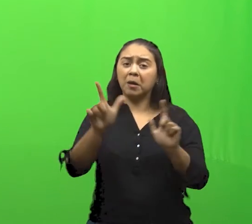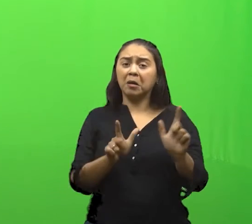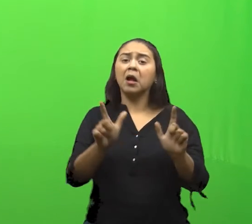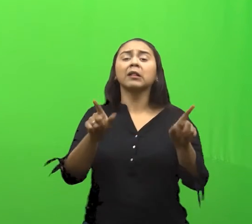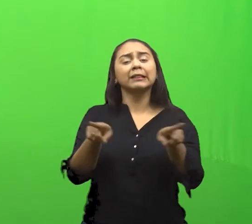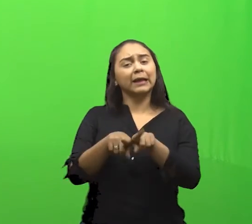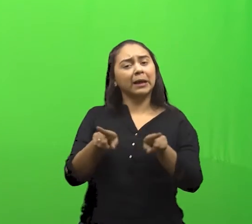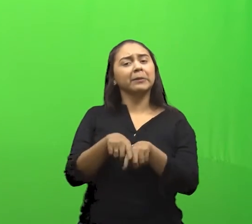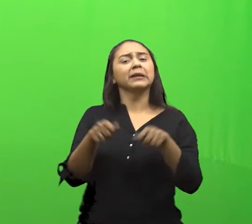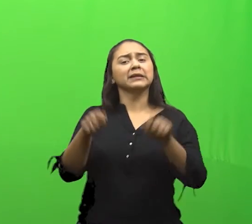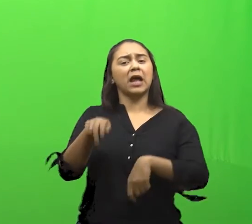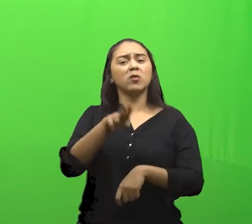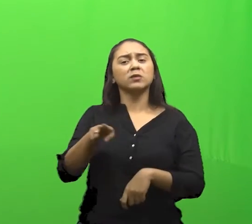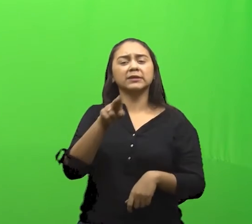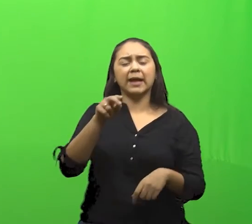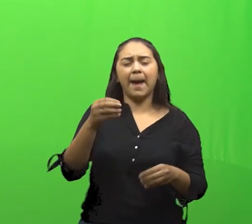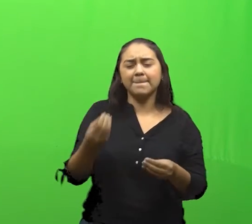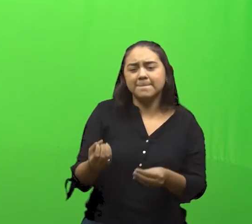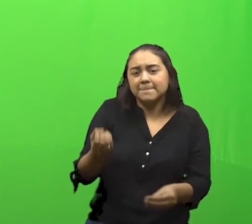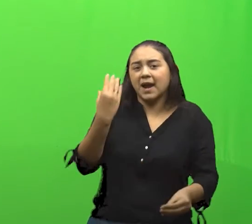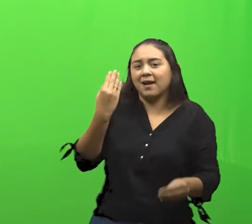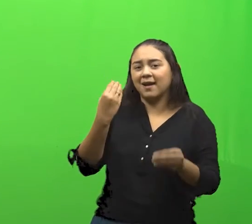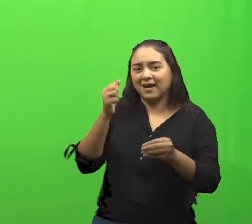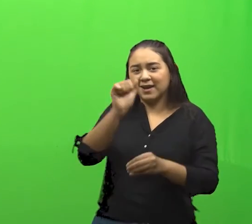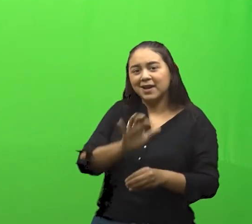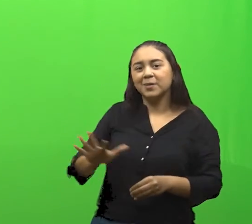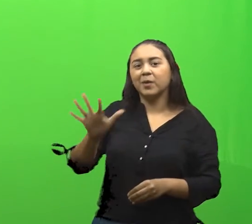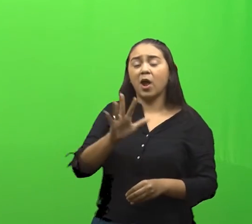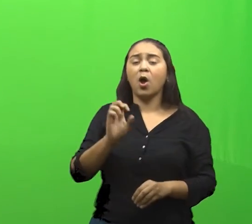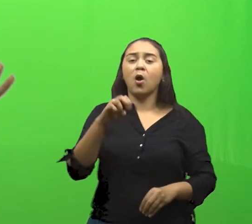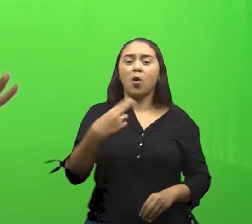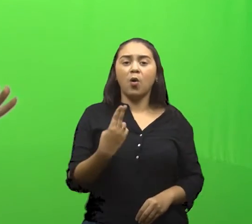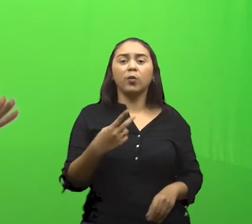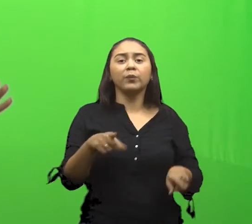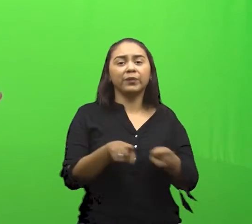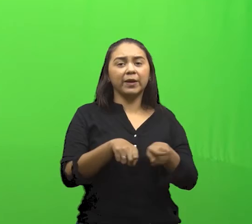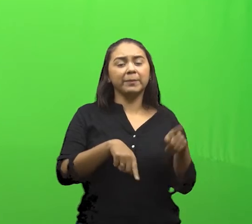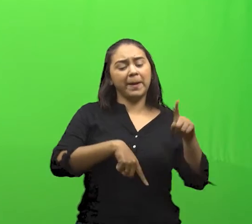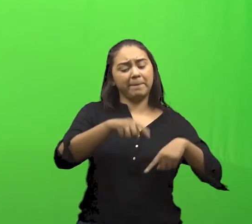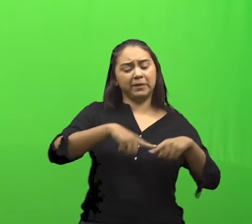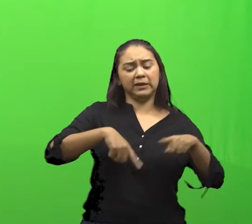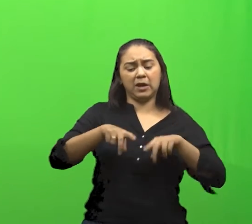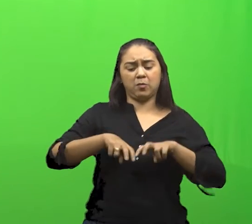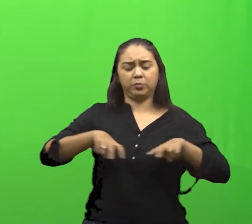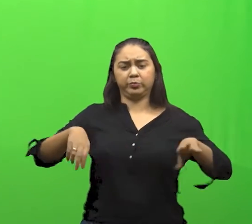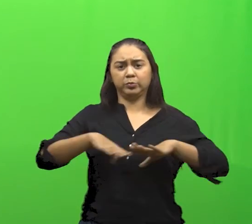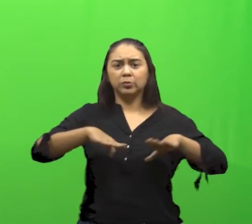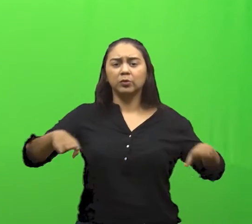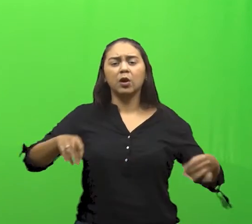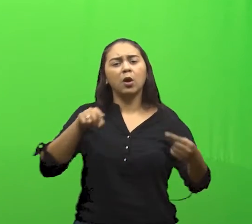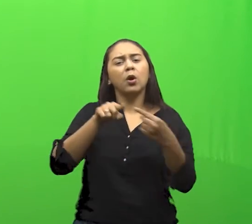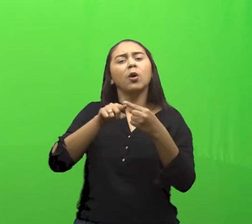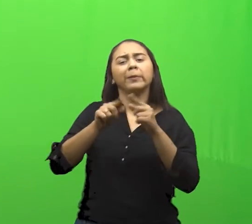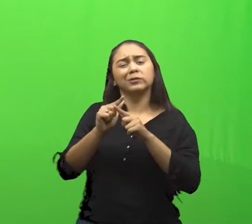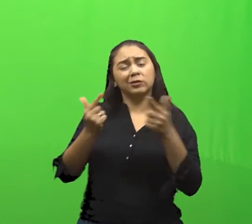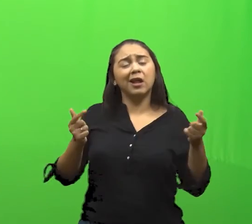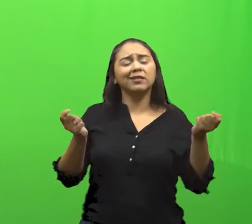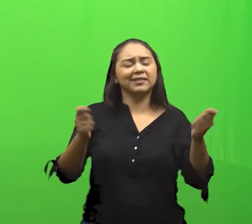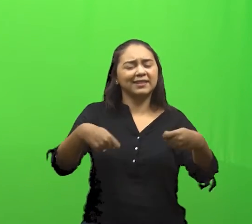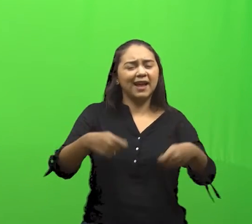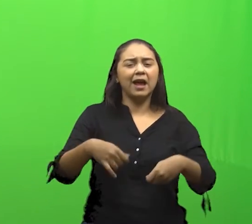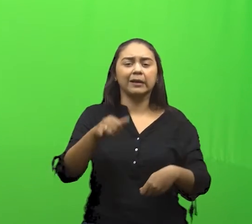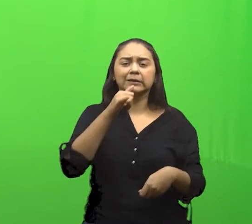e então pôr uma imagem, ou podem estar em um estúdio com todos os objetos reais e adequados ao telejornal, com